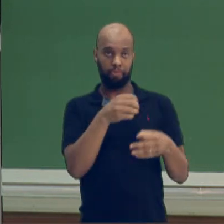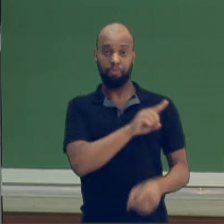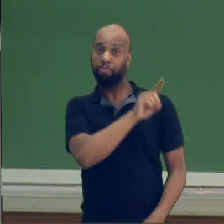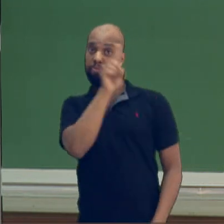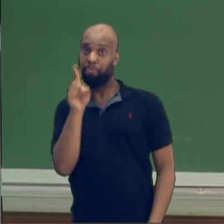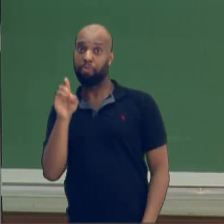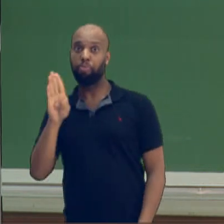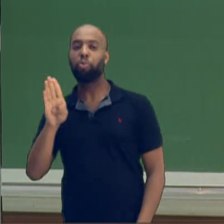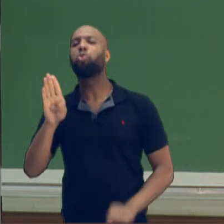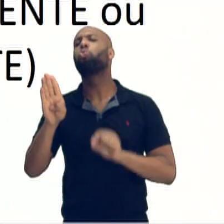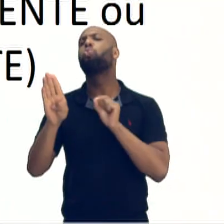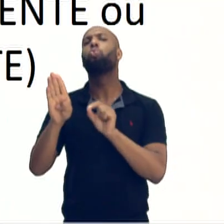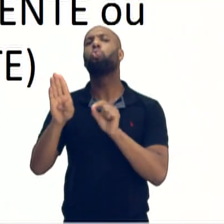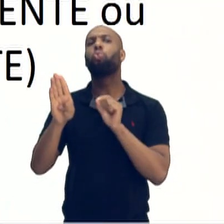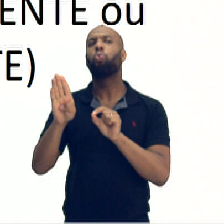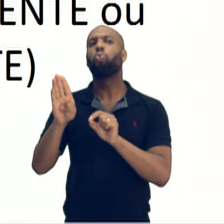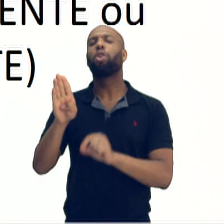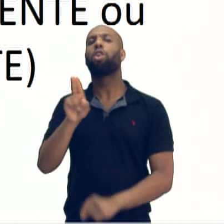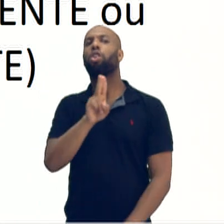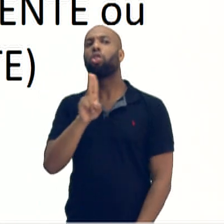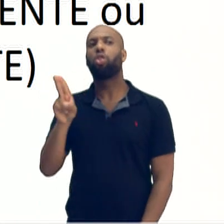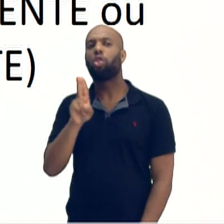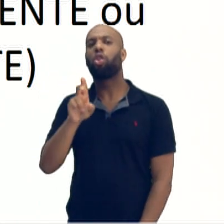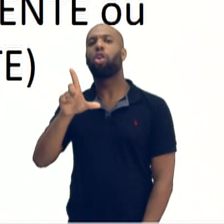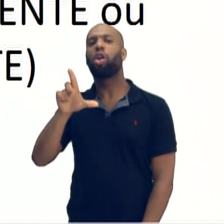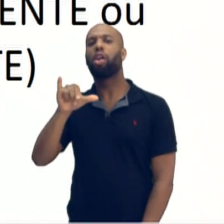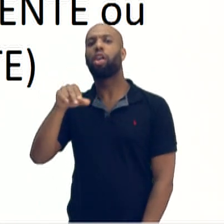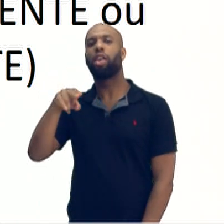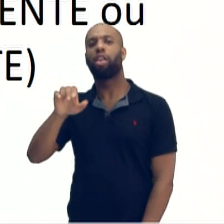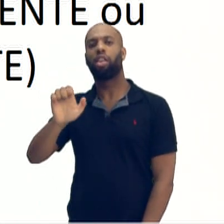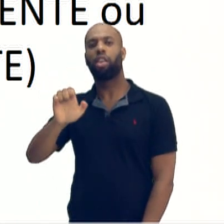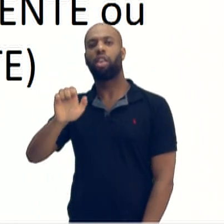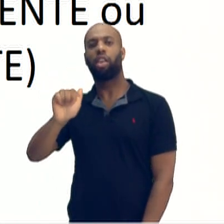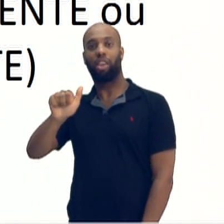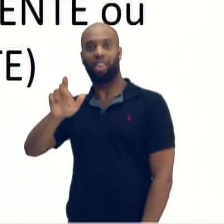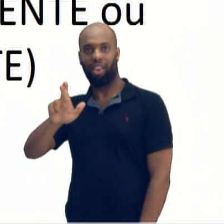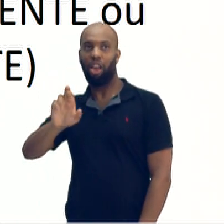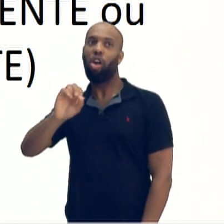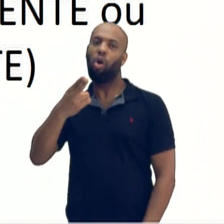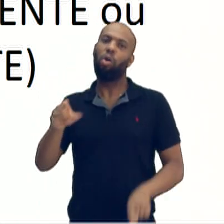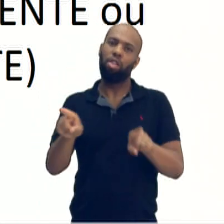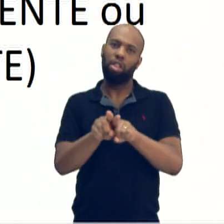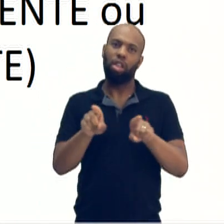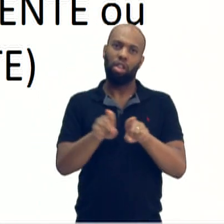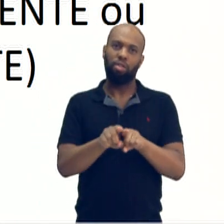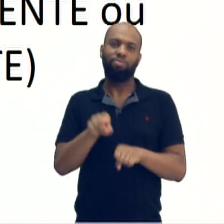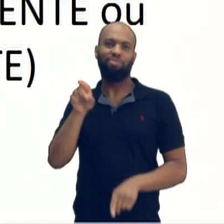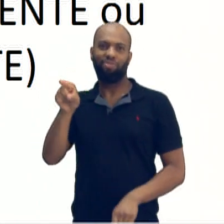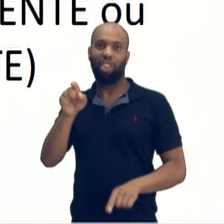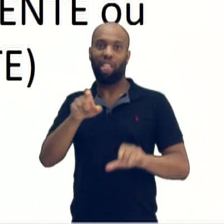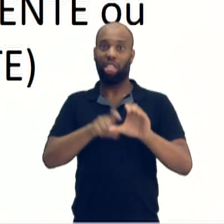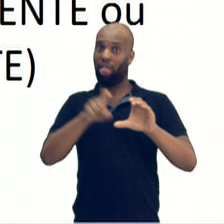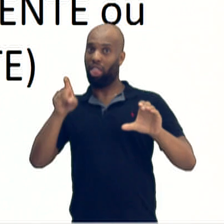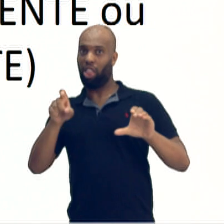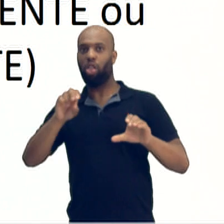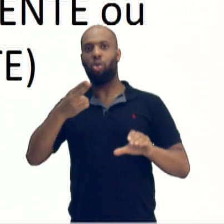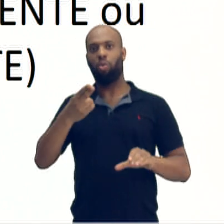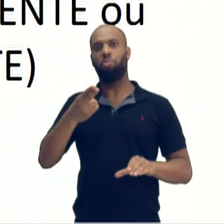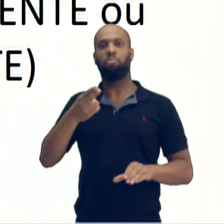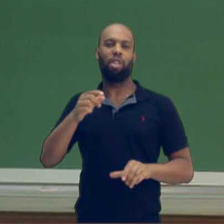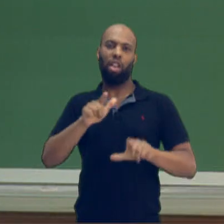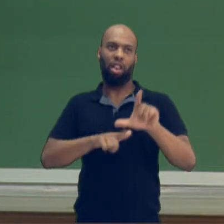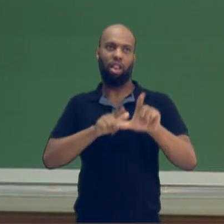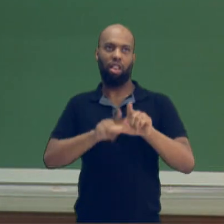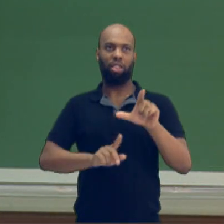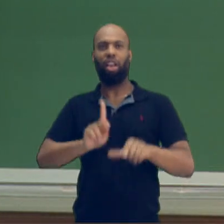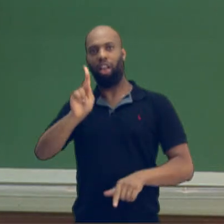termo b, a gente chama ele de coeficiente linear, ou termo independente ou constante.